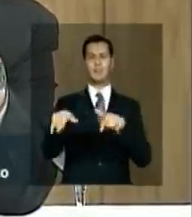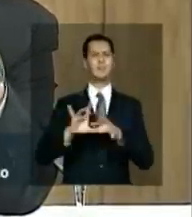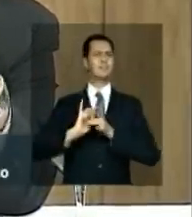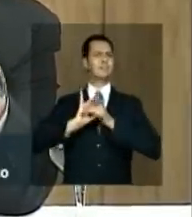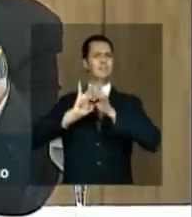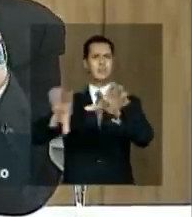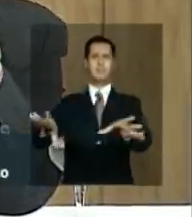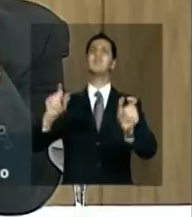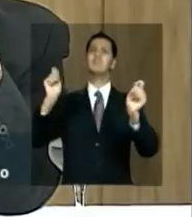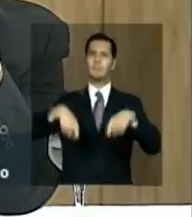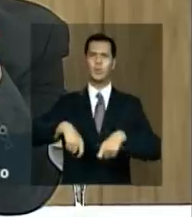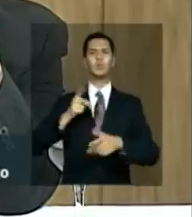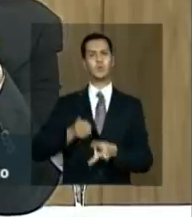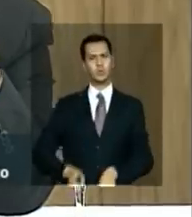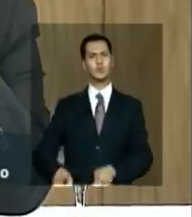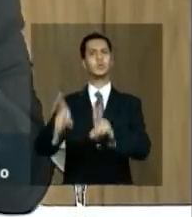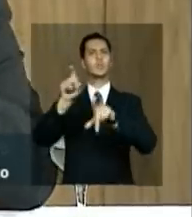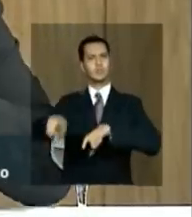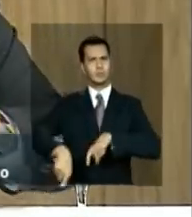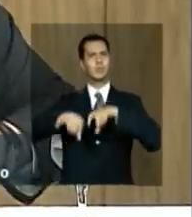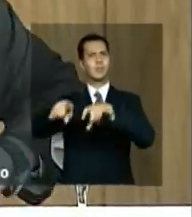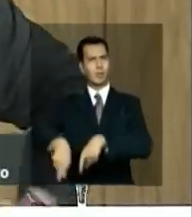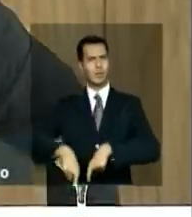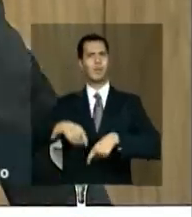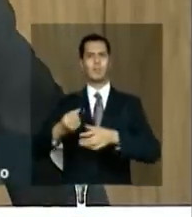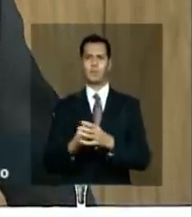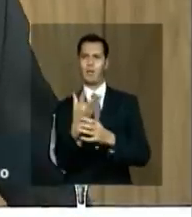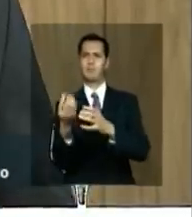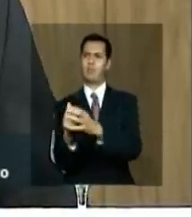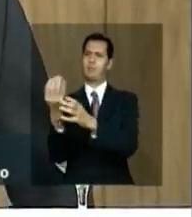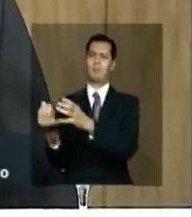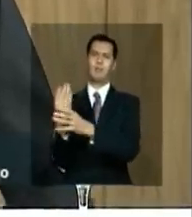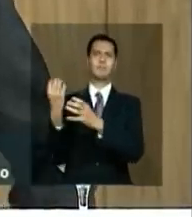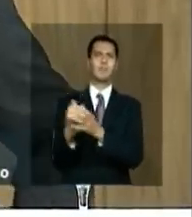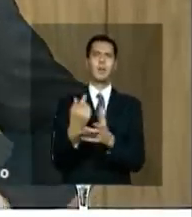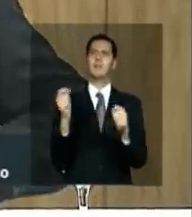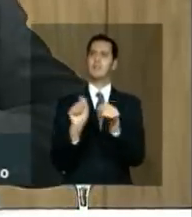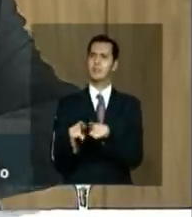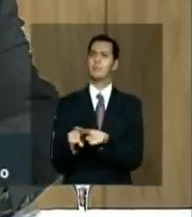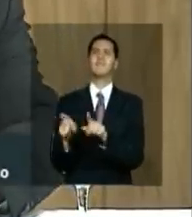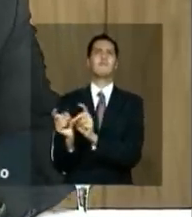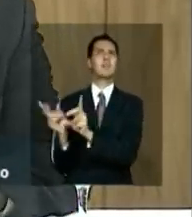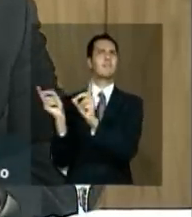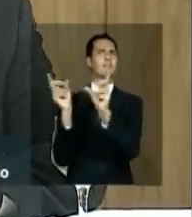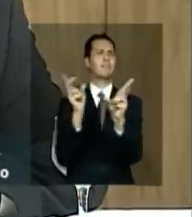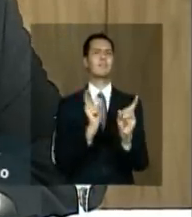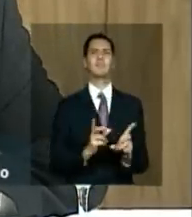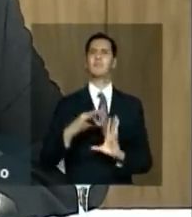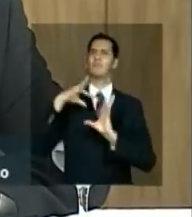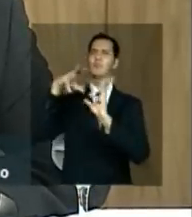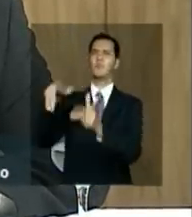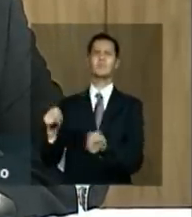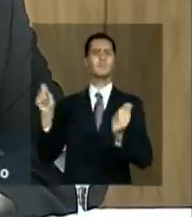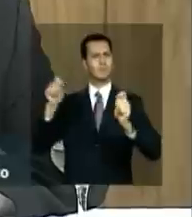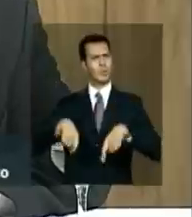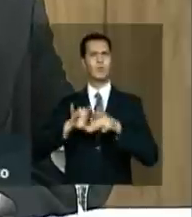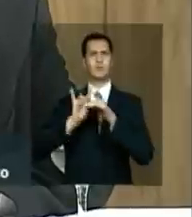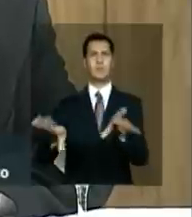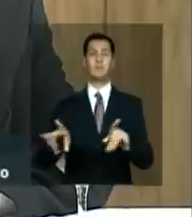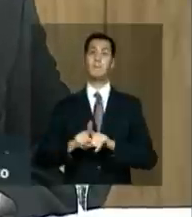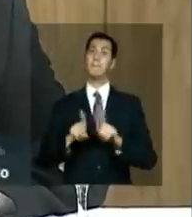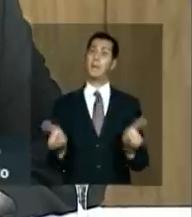alimentos pro mundo e com a certeza que é produzir